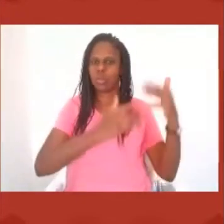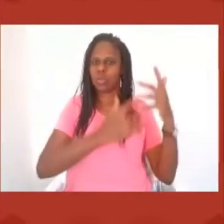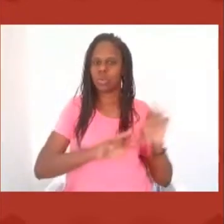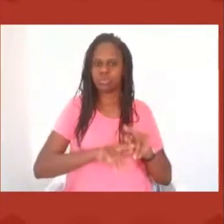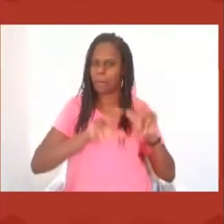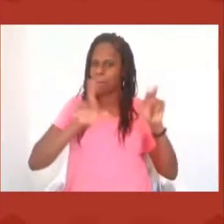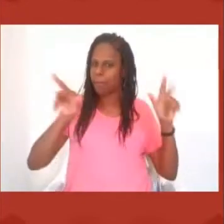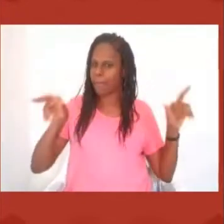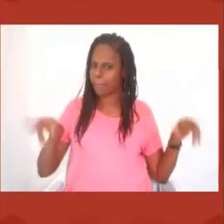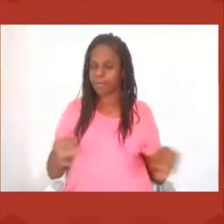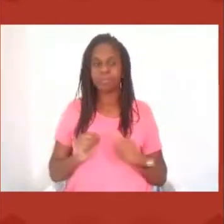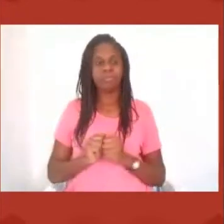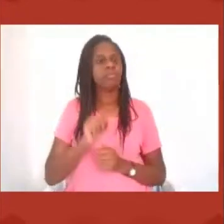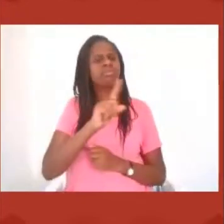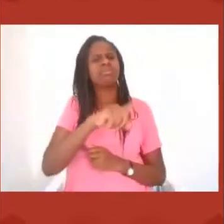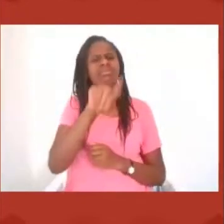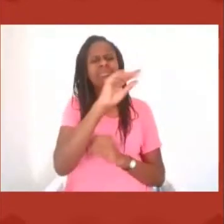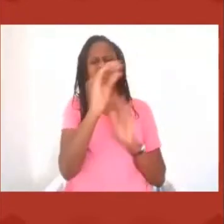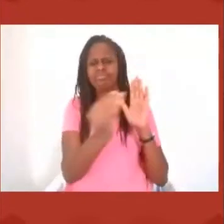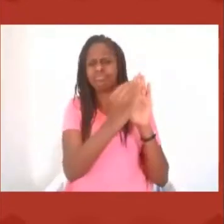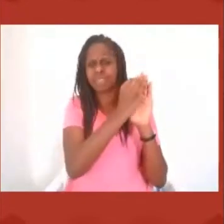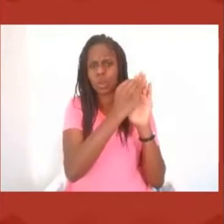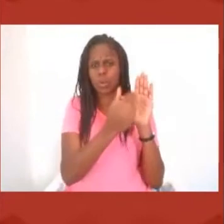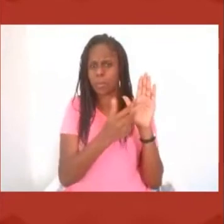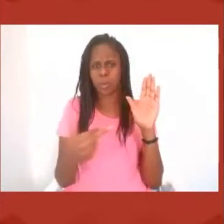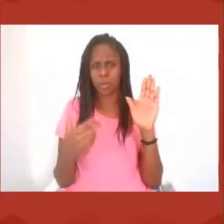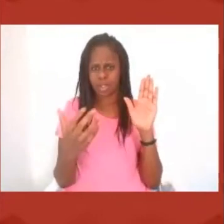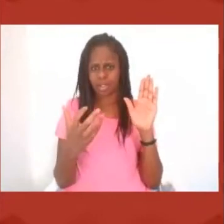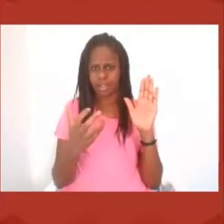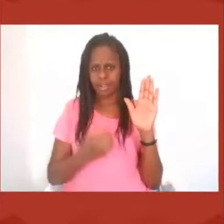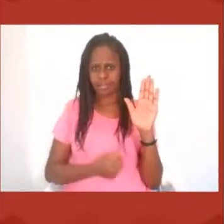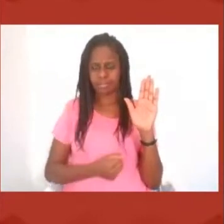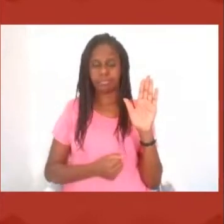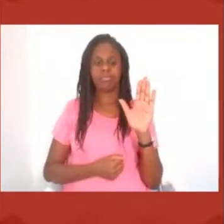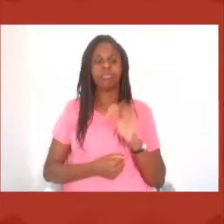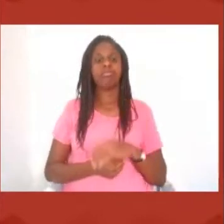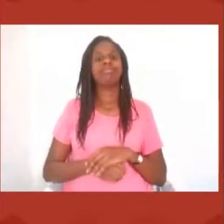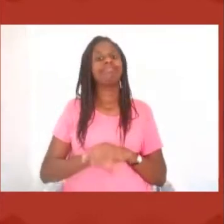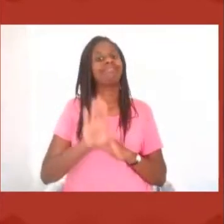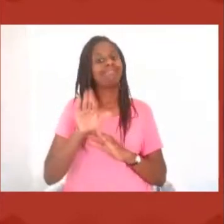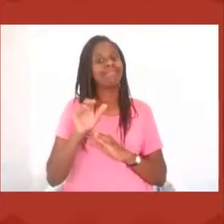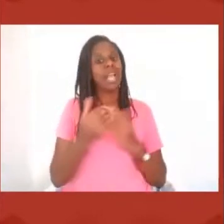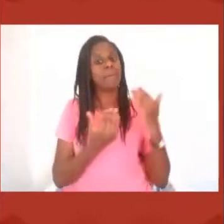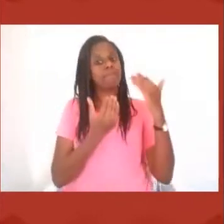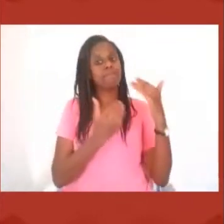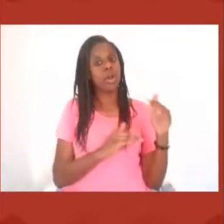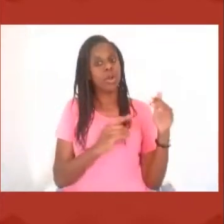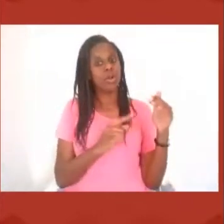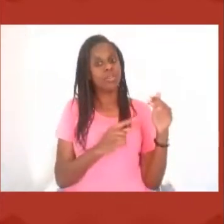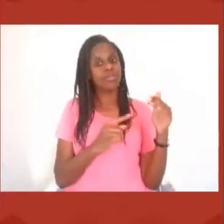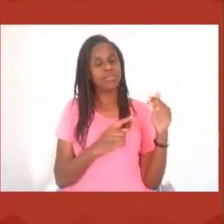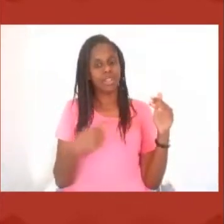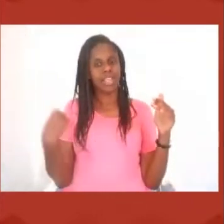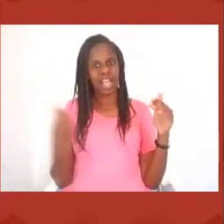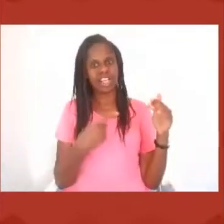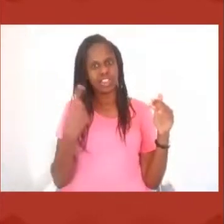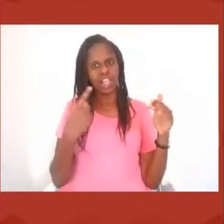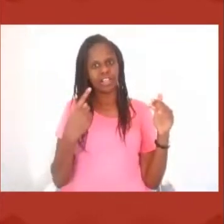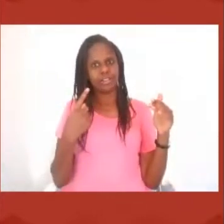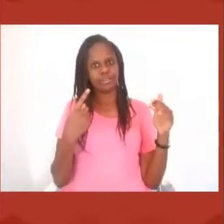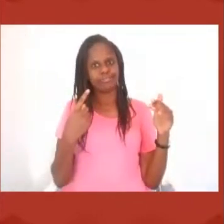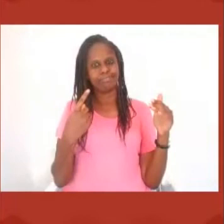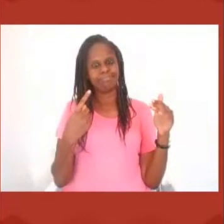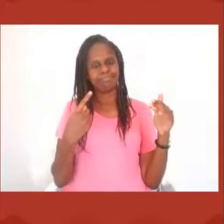coisa. Eu voltarei na questão da prova lá, né, que é a questão que a gente está buscando,